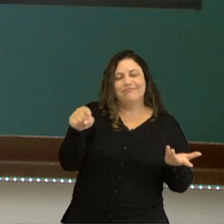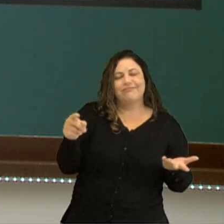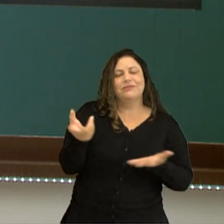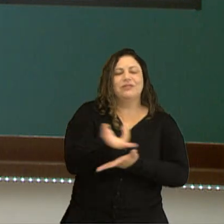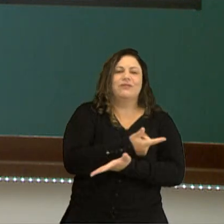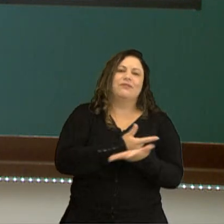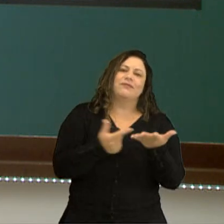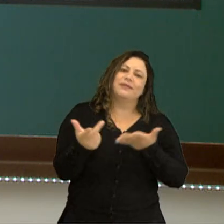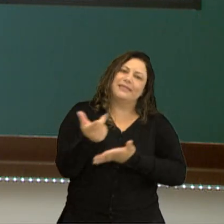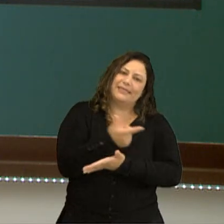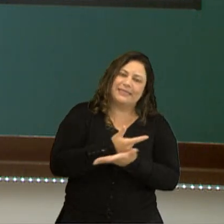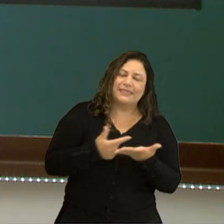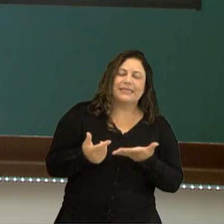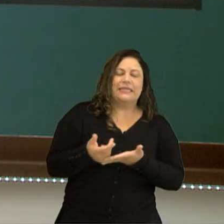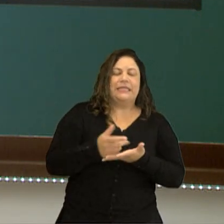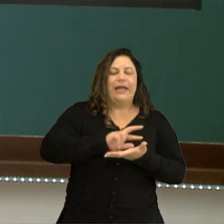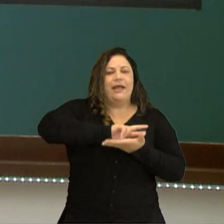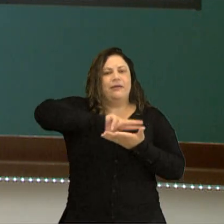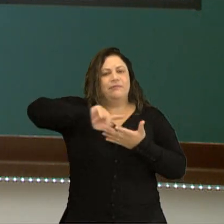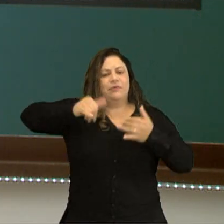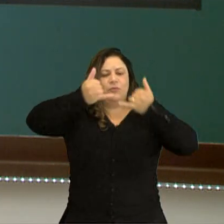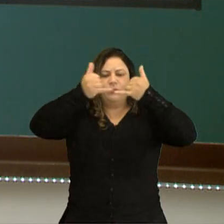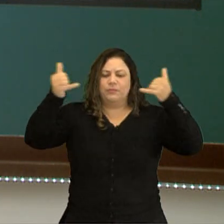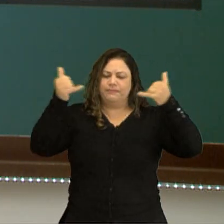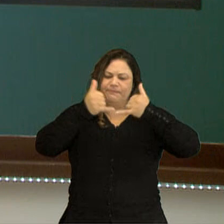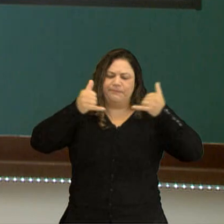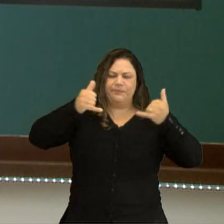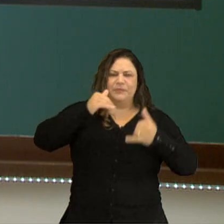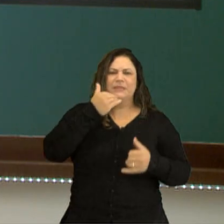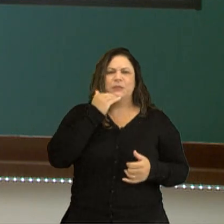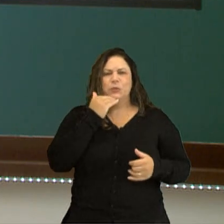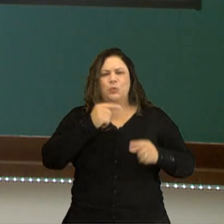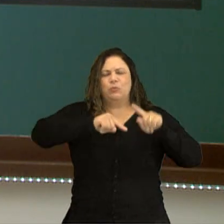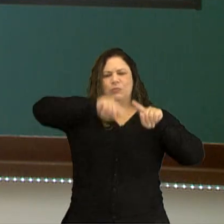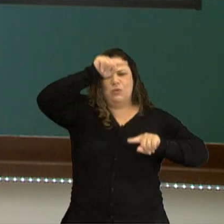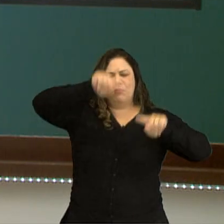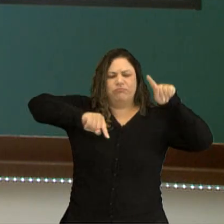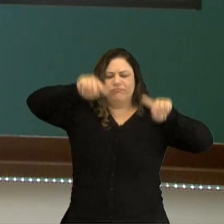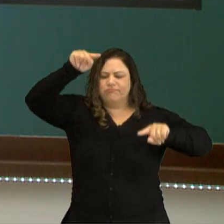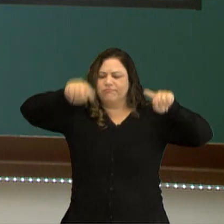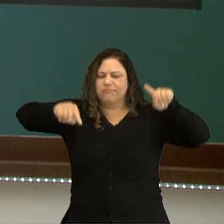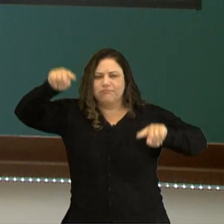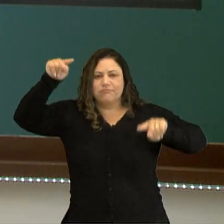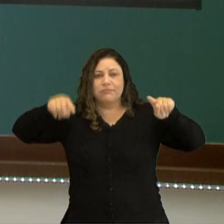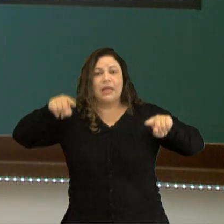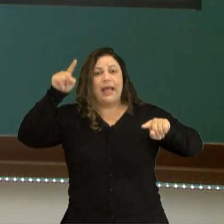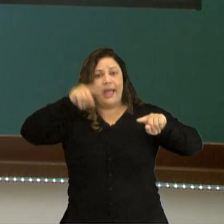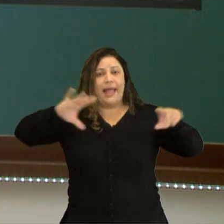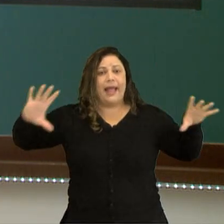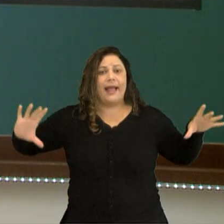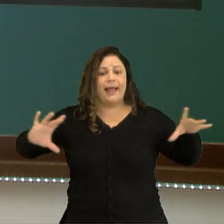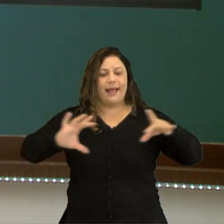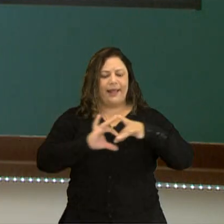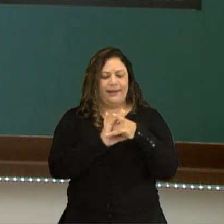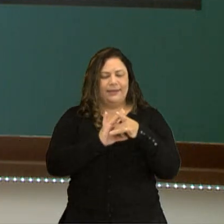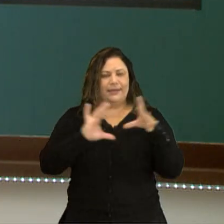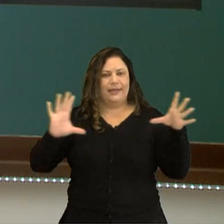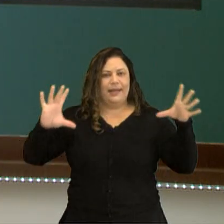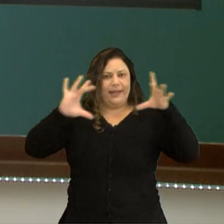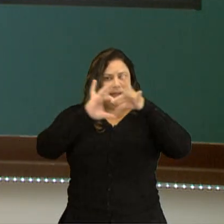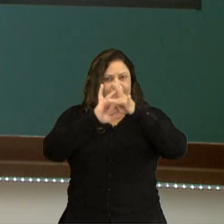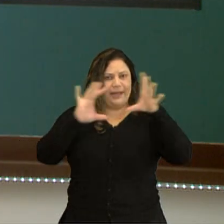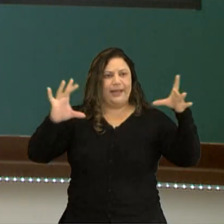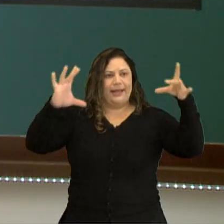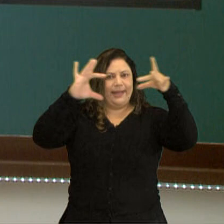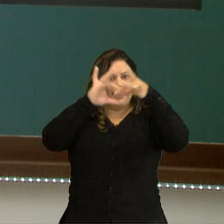que você desenha, formando linhas retas, tortas, curvas, sinuosas, são a ligação de pontos.